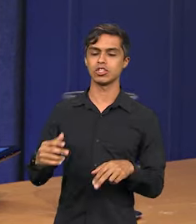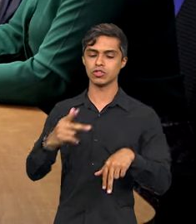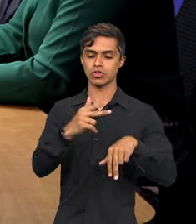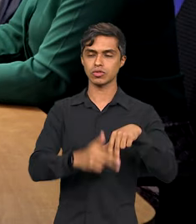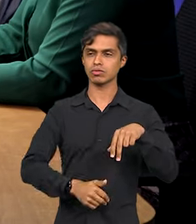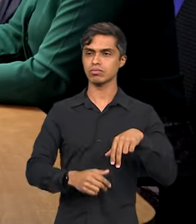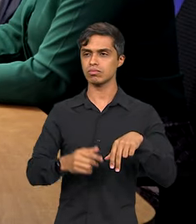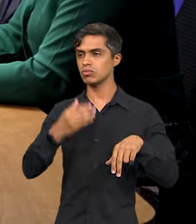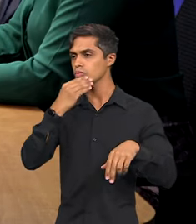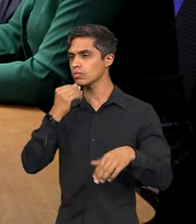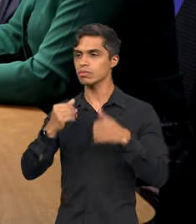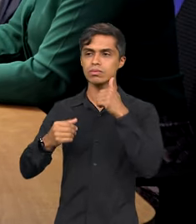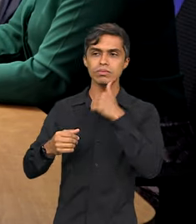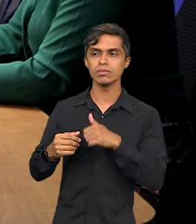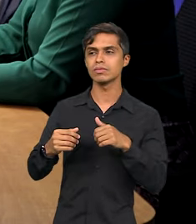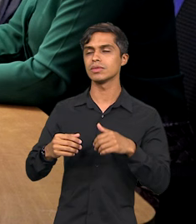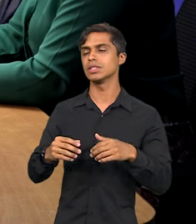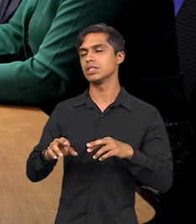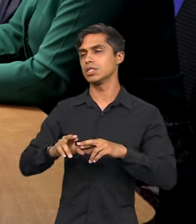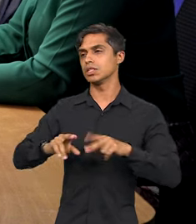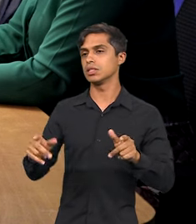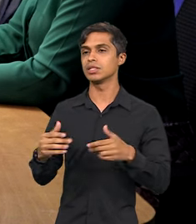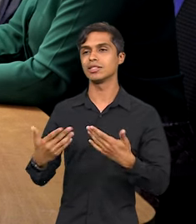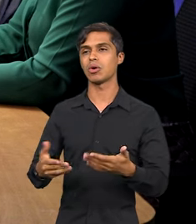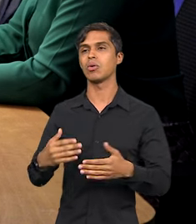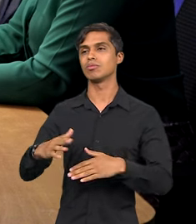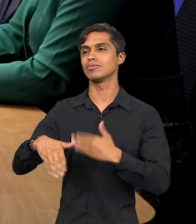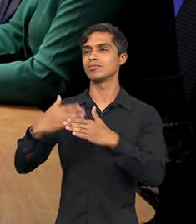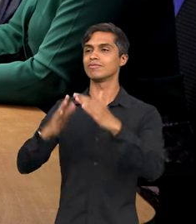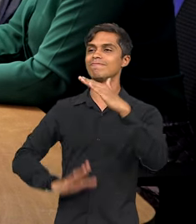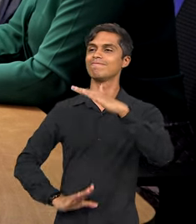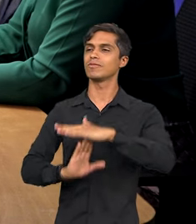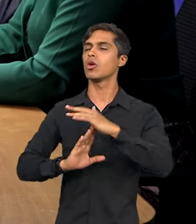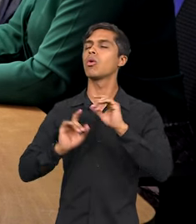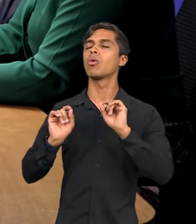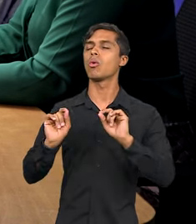gênero impede o desenvolvimento dos